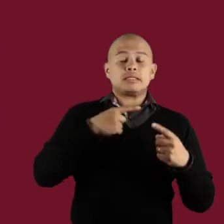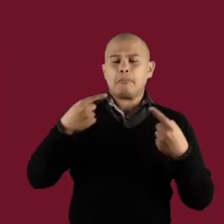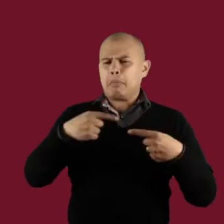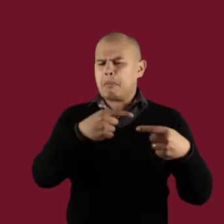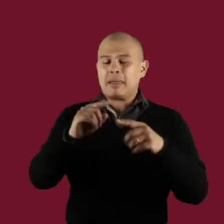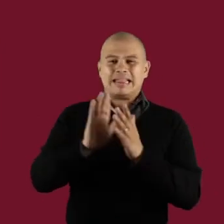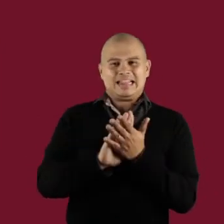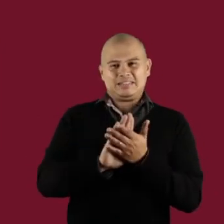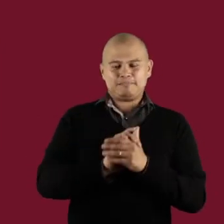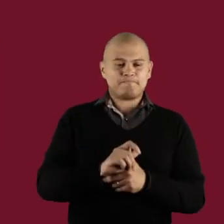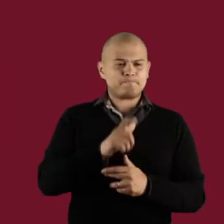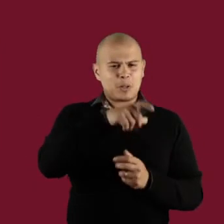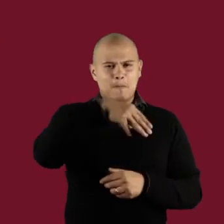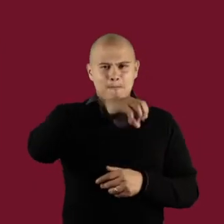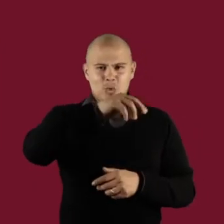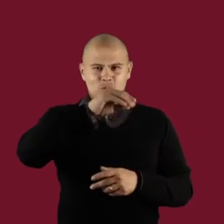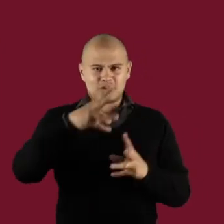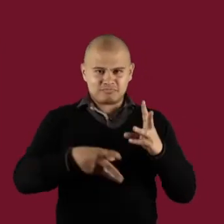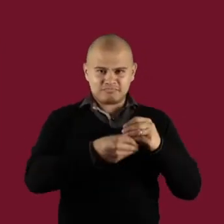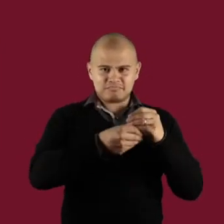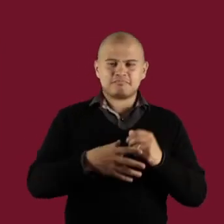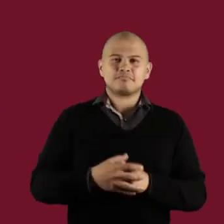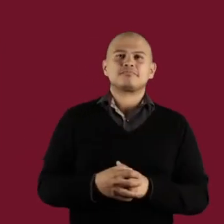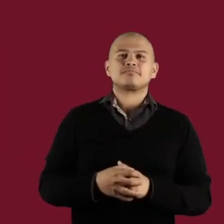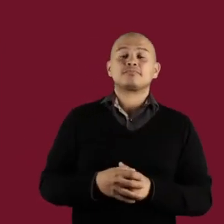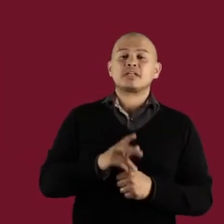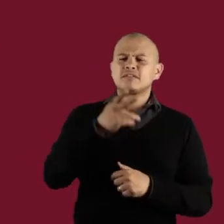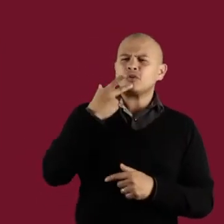né, você falou aí sobre o rigor da informação,